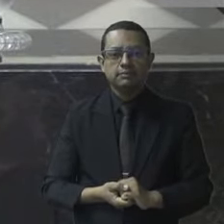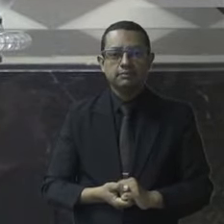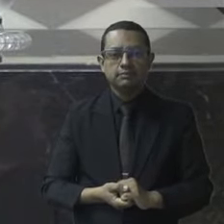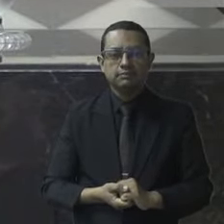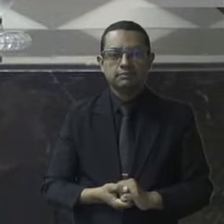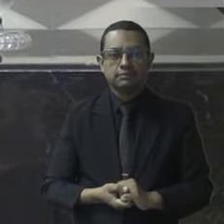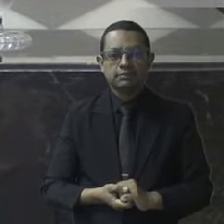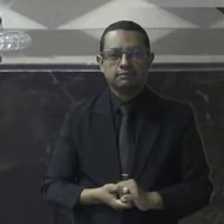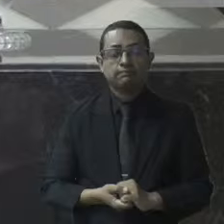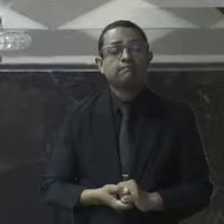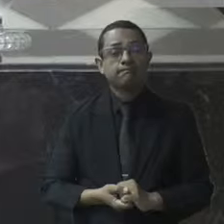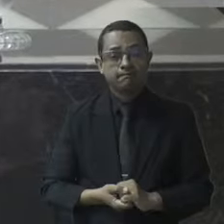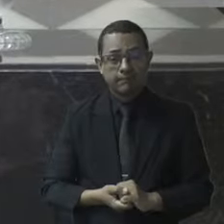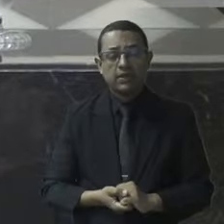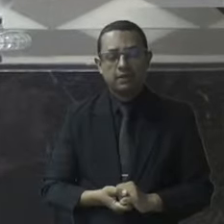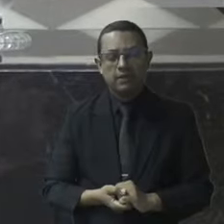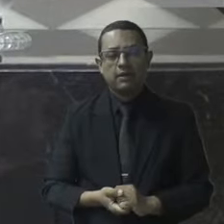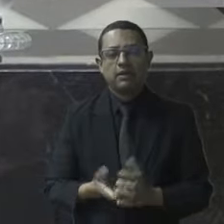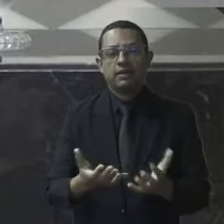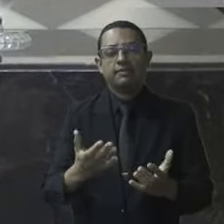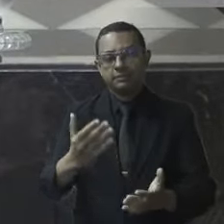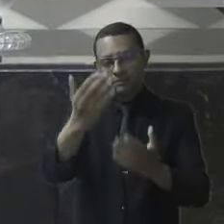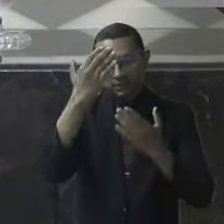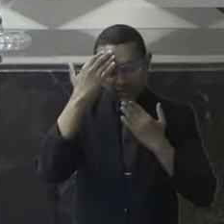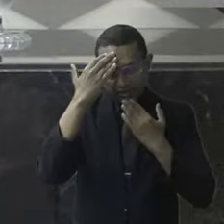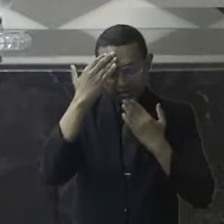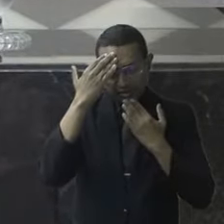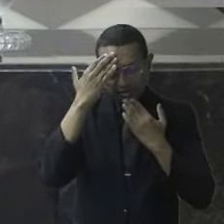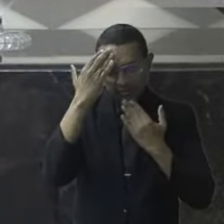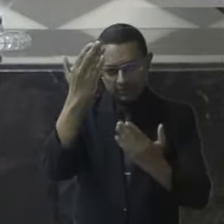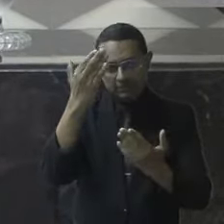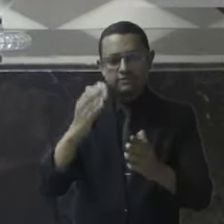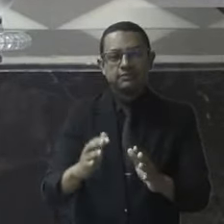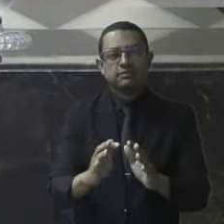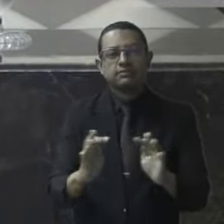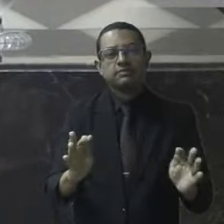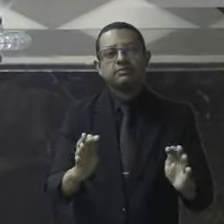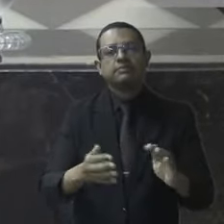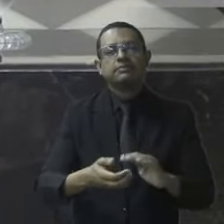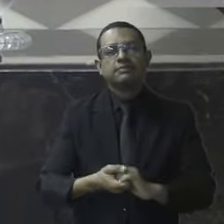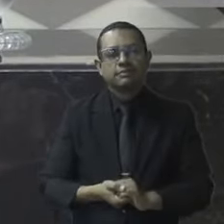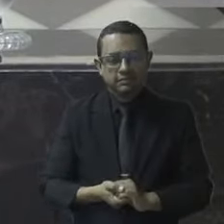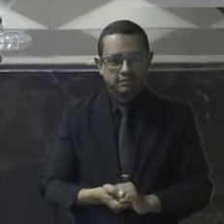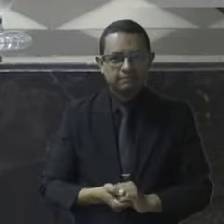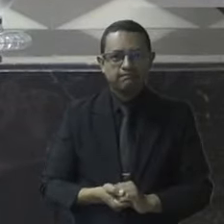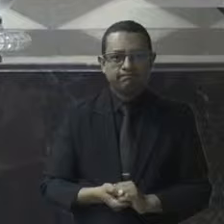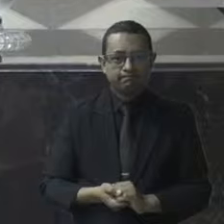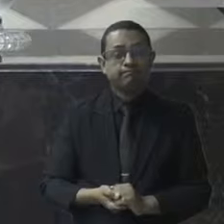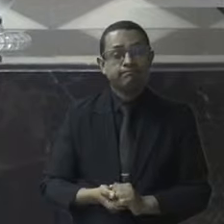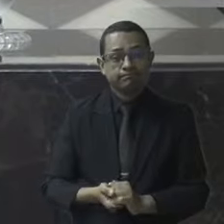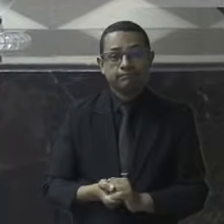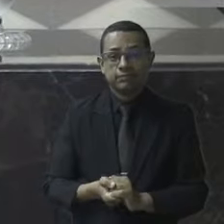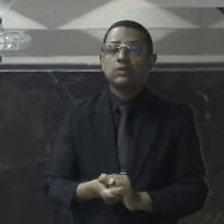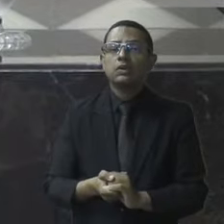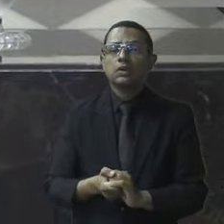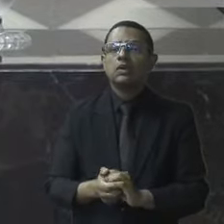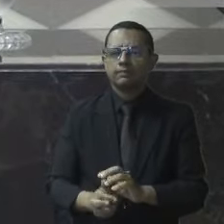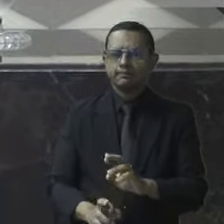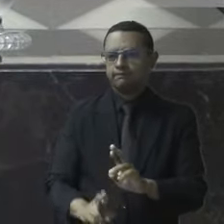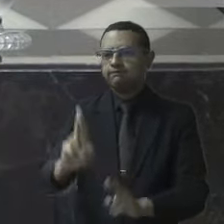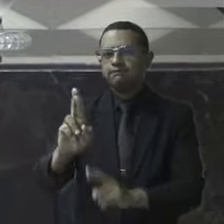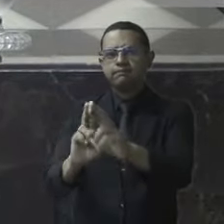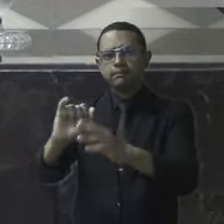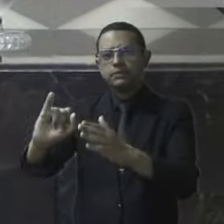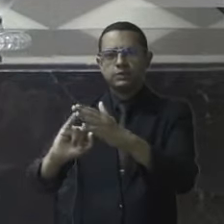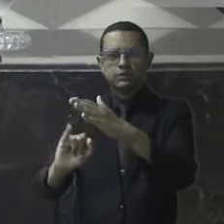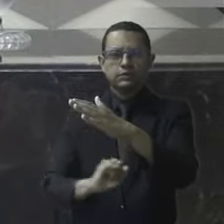fazer um pequeno agradecimento aos nossos representantes das